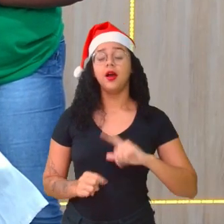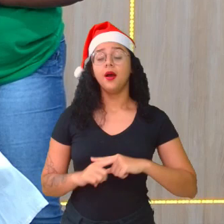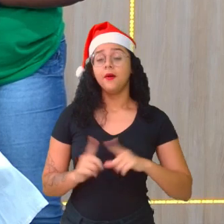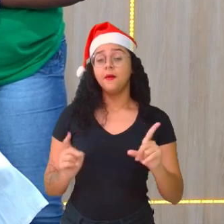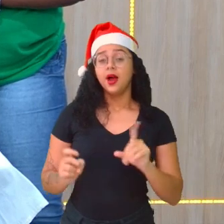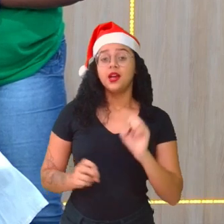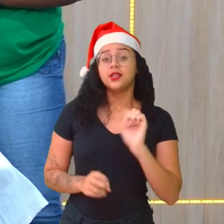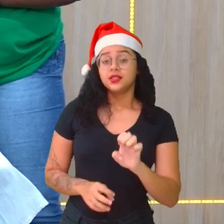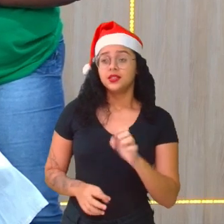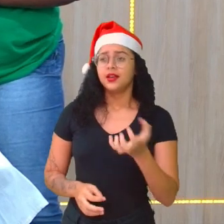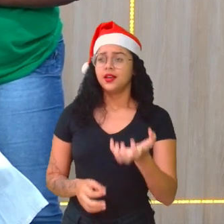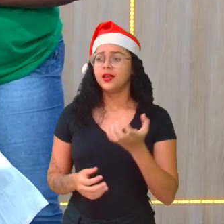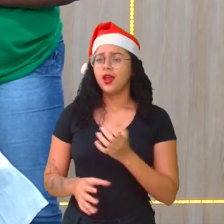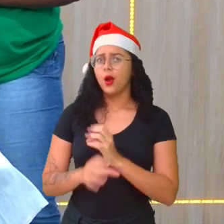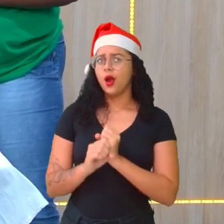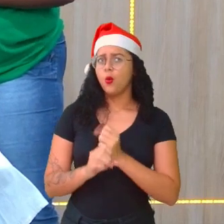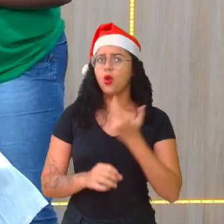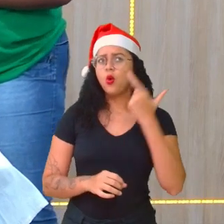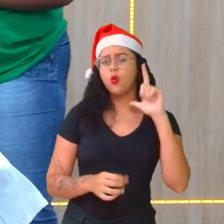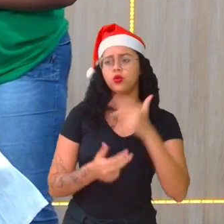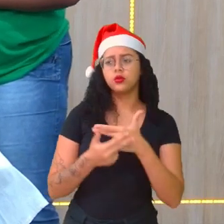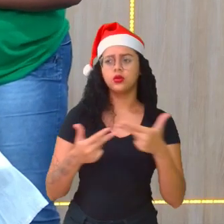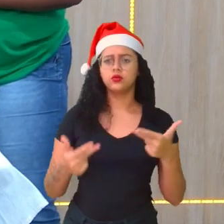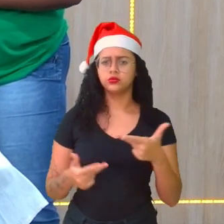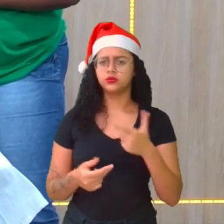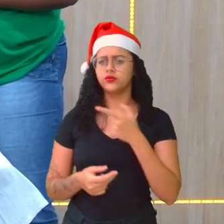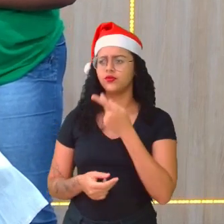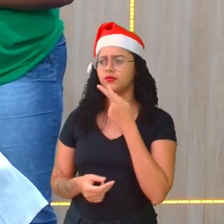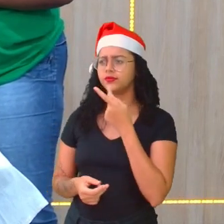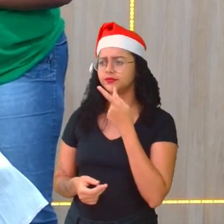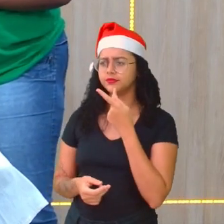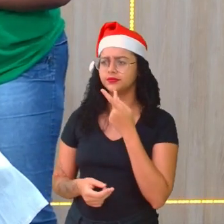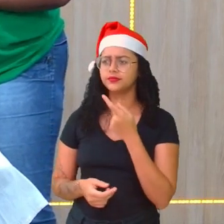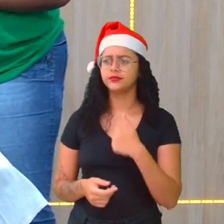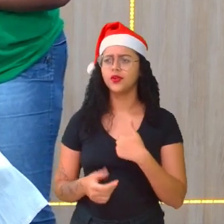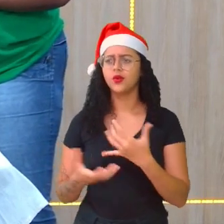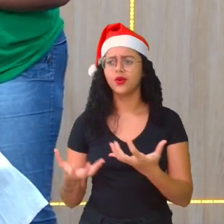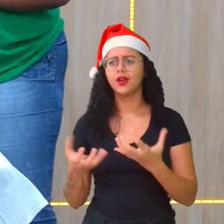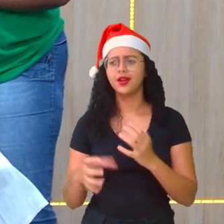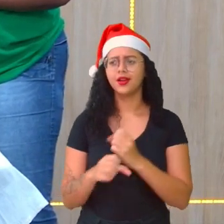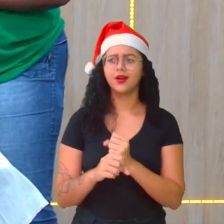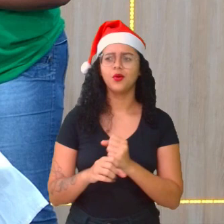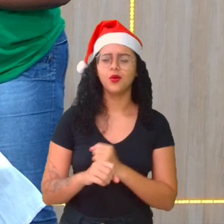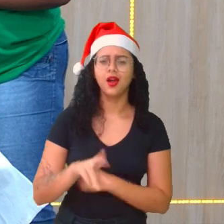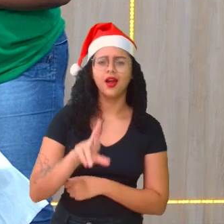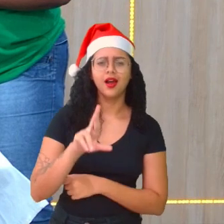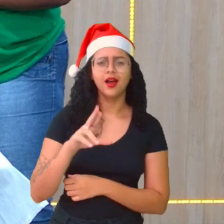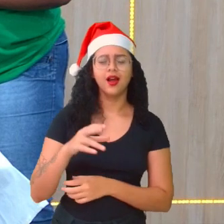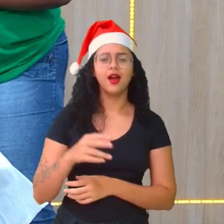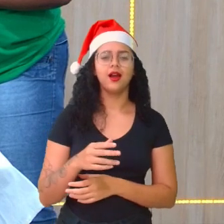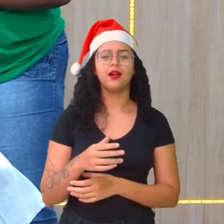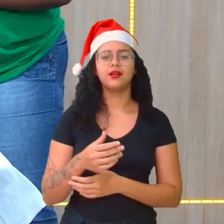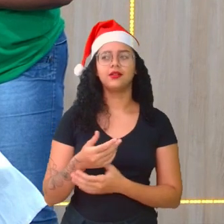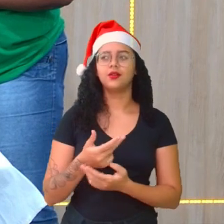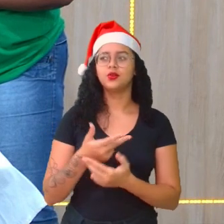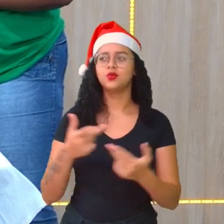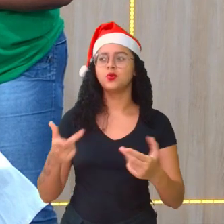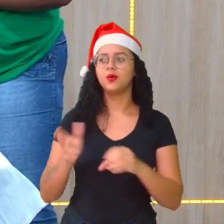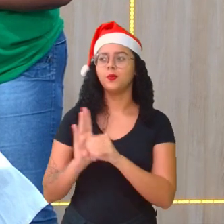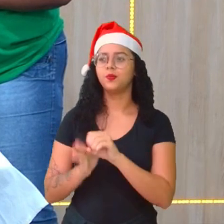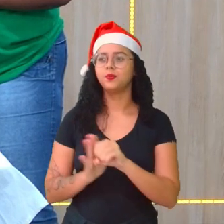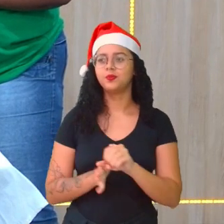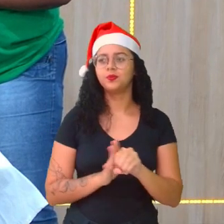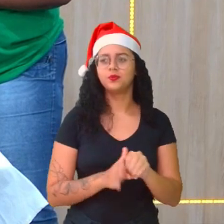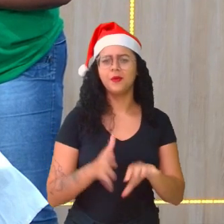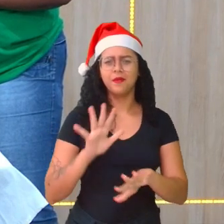quiser calcular outra coisa, professora, por exemplo, você falou agora que é calabresa, eu quero calcular o recheio. Olha, tem como? Tem.